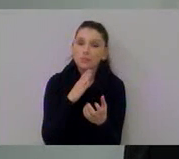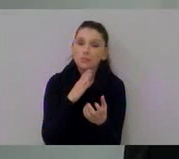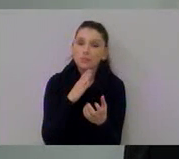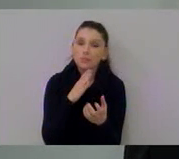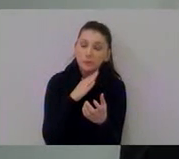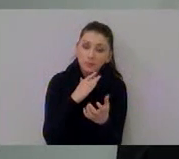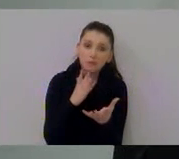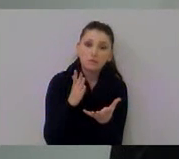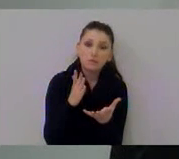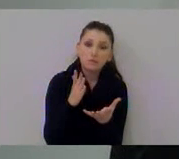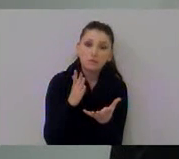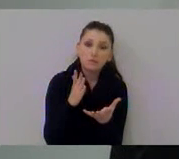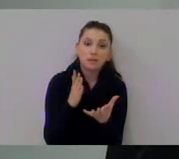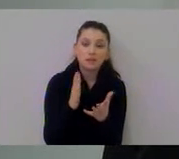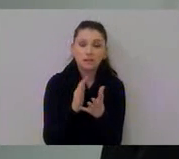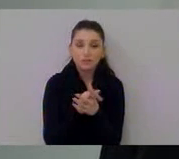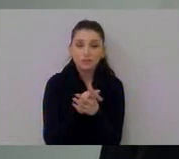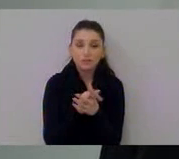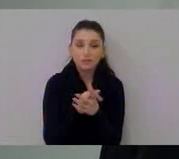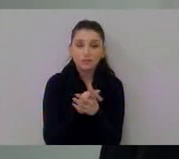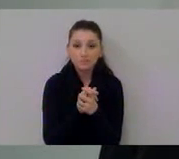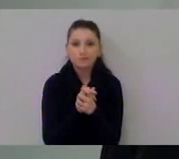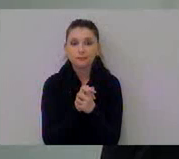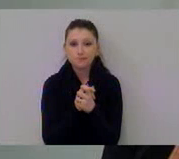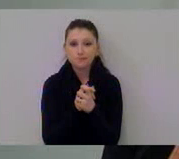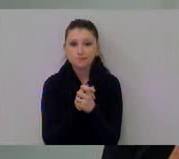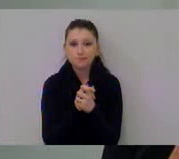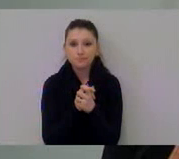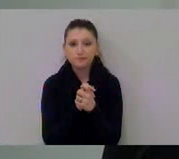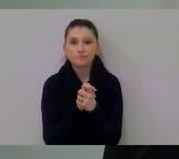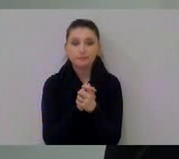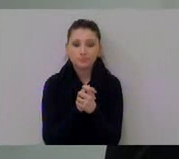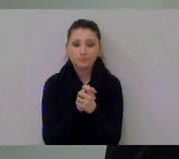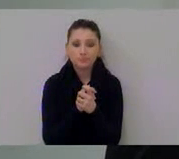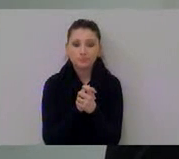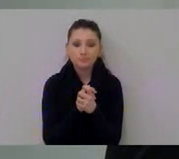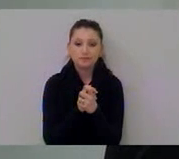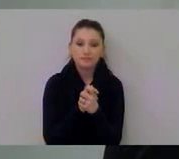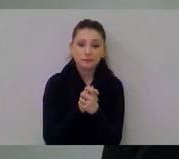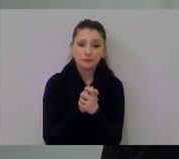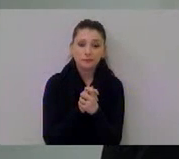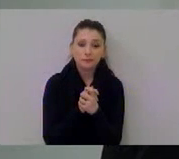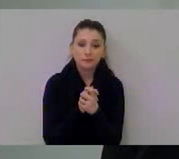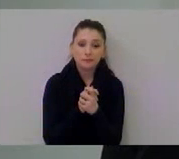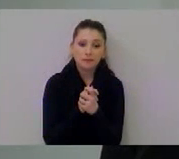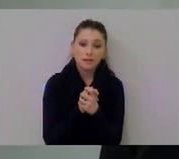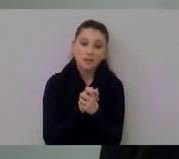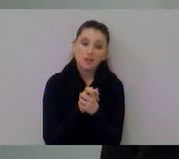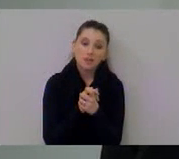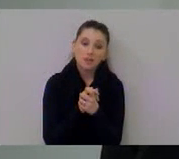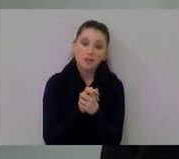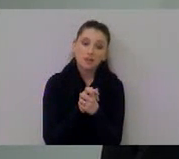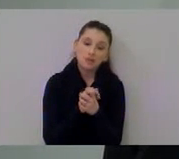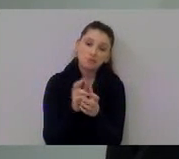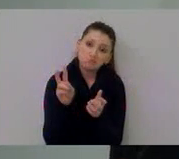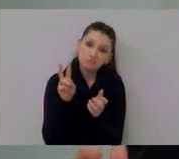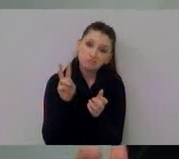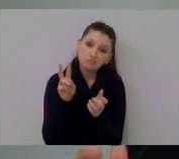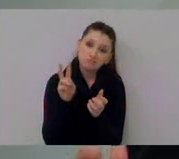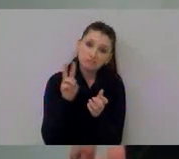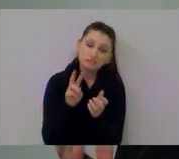é caótica, vereadora. A vereadora conhece muito bem, e